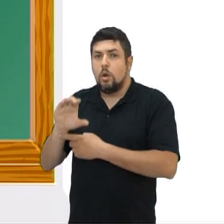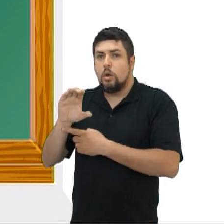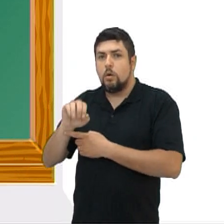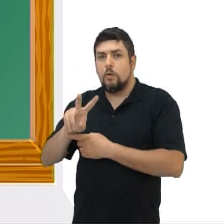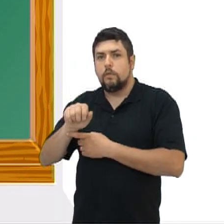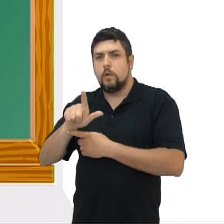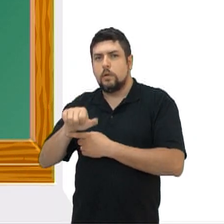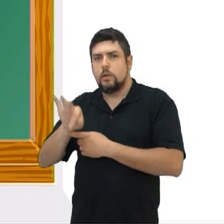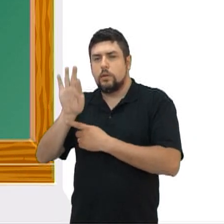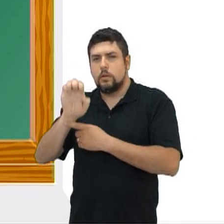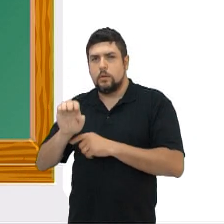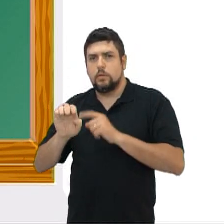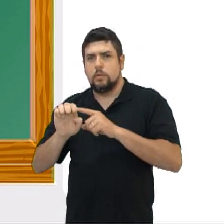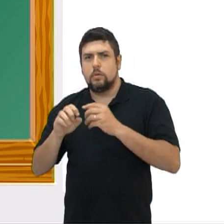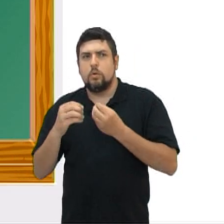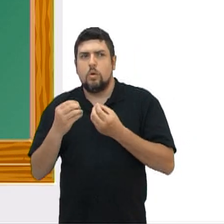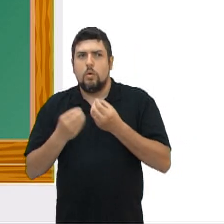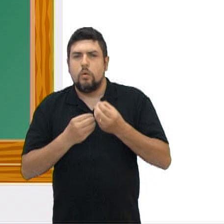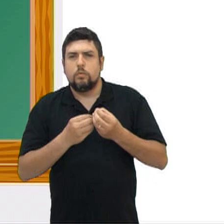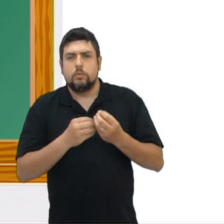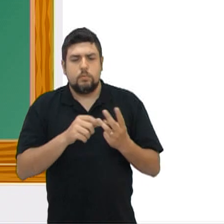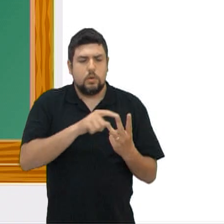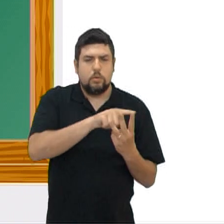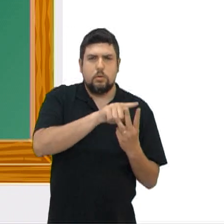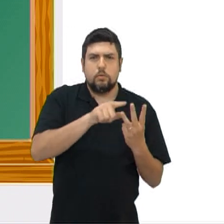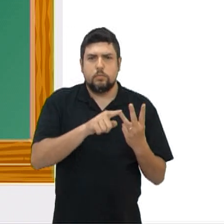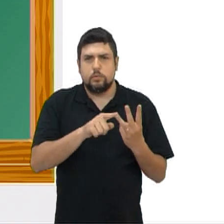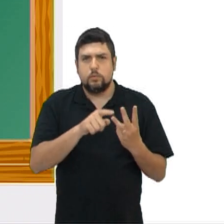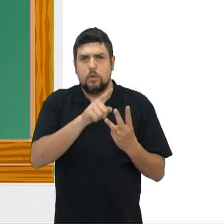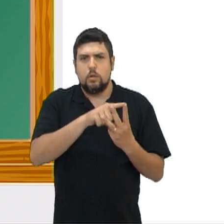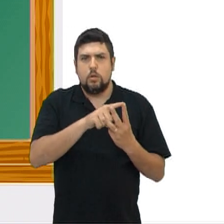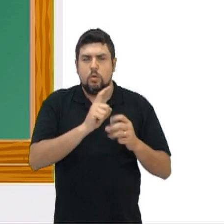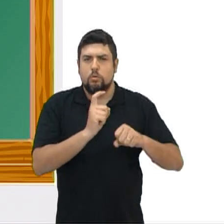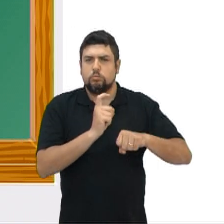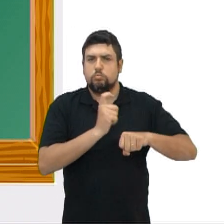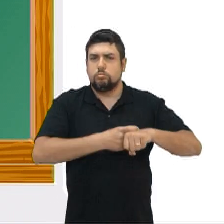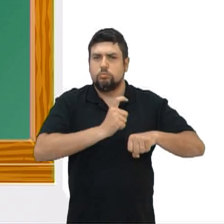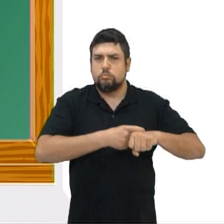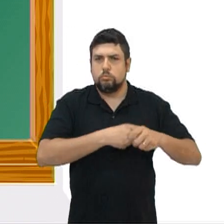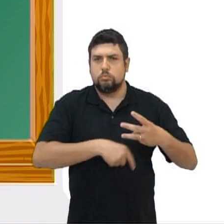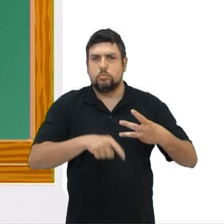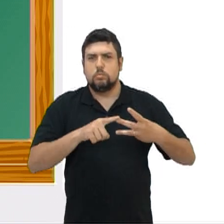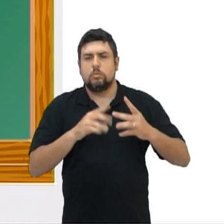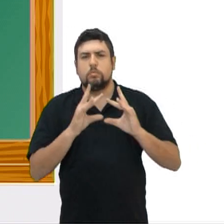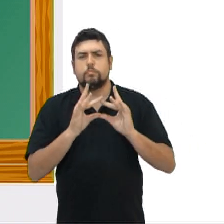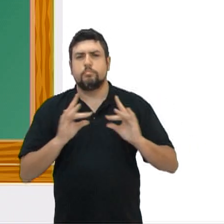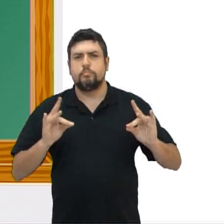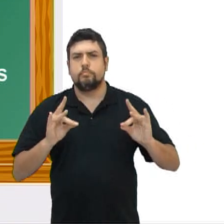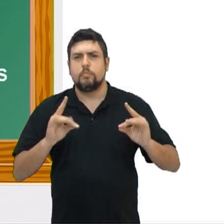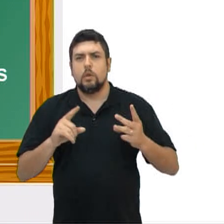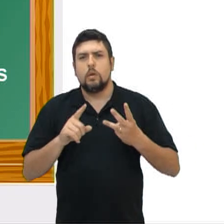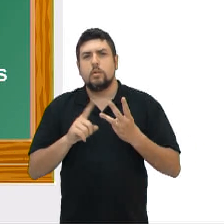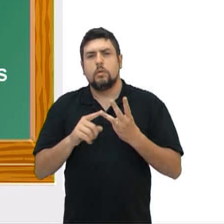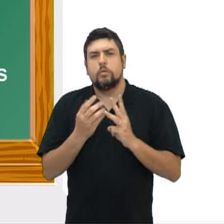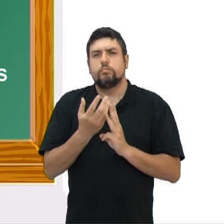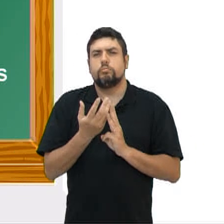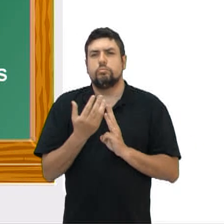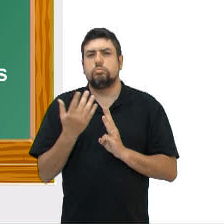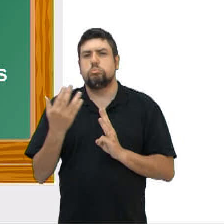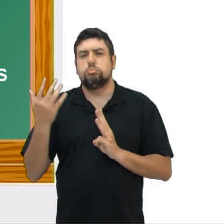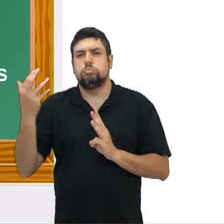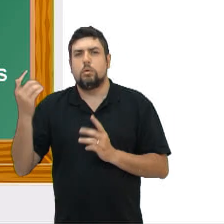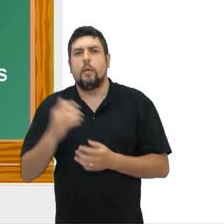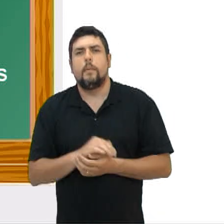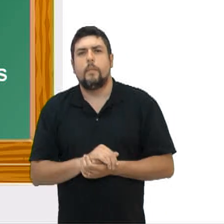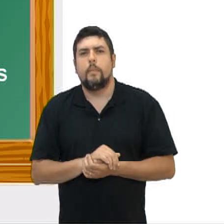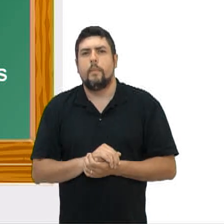encontrados nos 3 estados físicos, tanto sólido, quanto líquido ou gasoso. Alguns exemplos